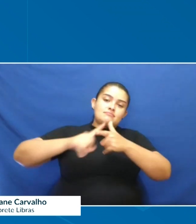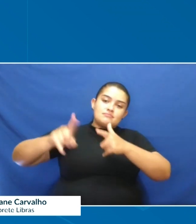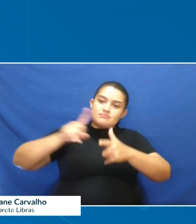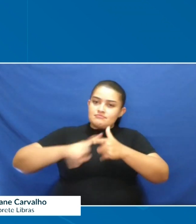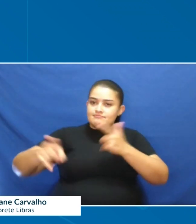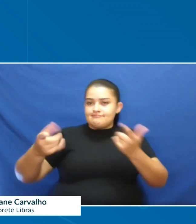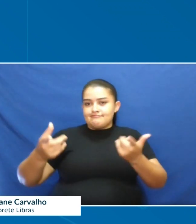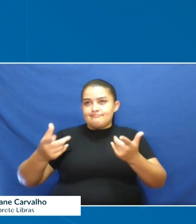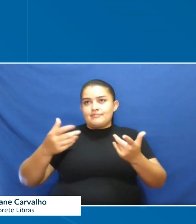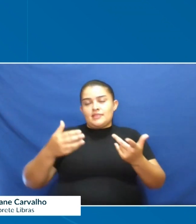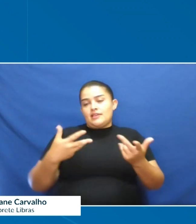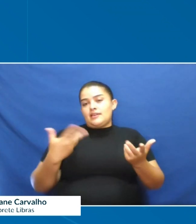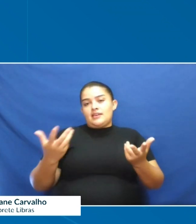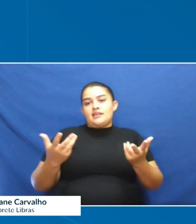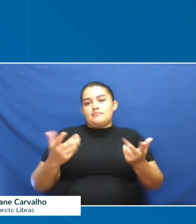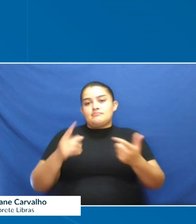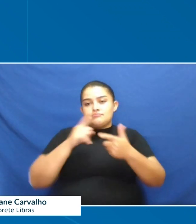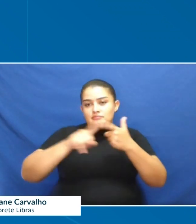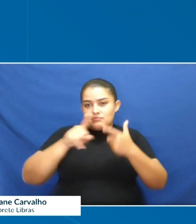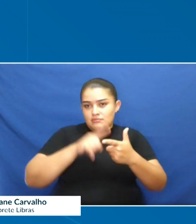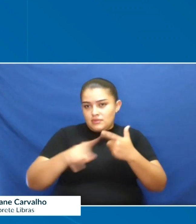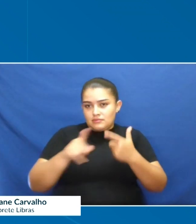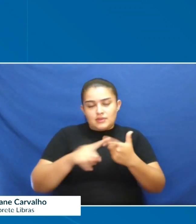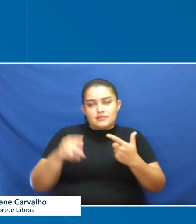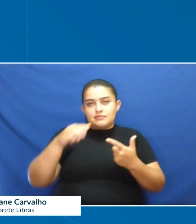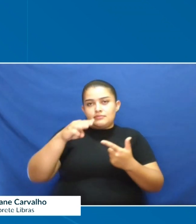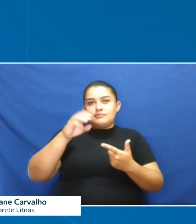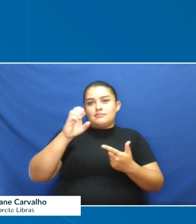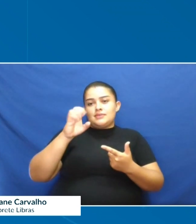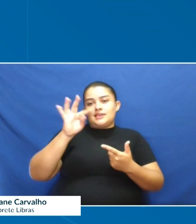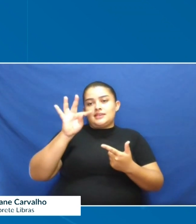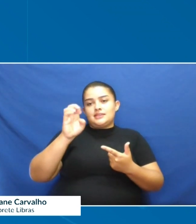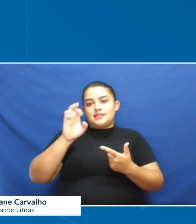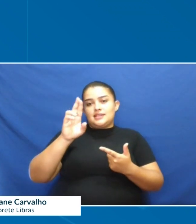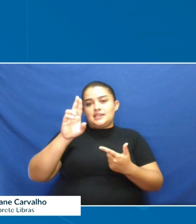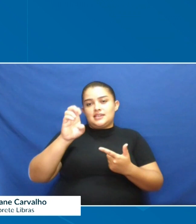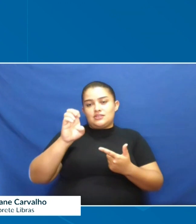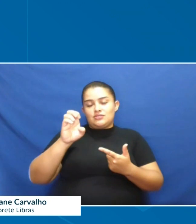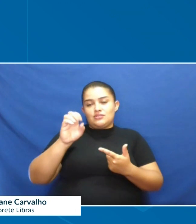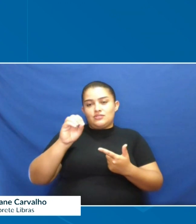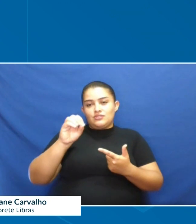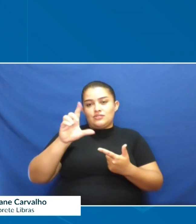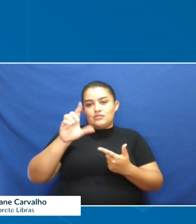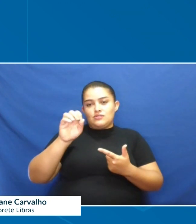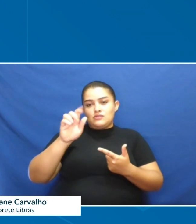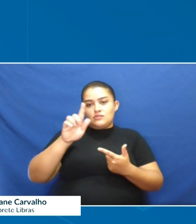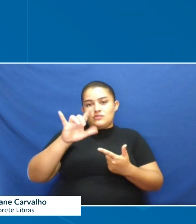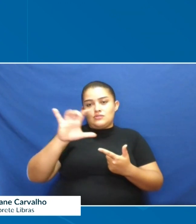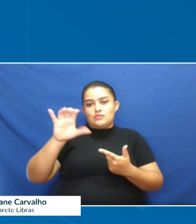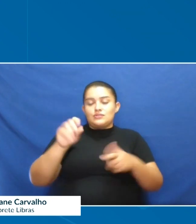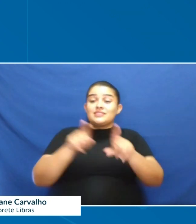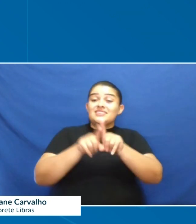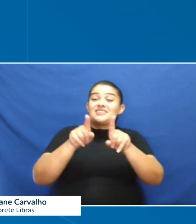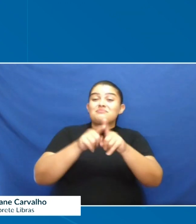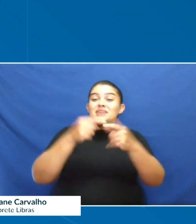algum acidente meteorológico, alguma coisa do tipo, né? É um desacordo comercial.